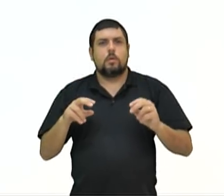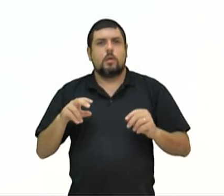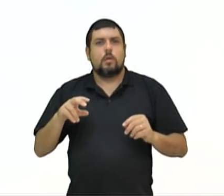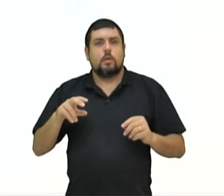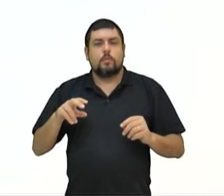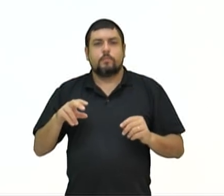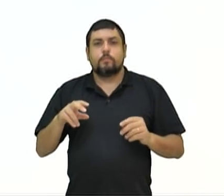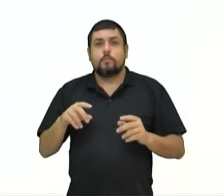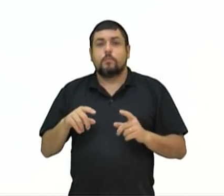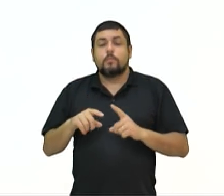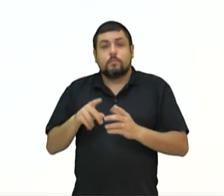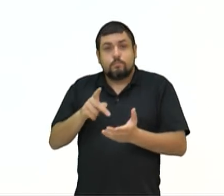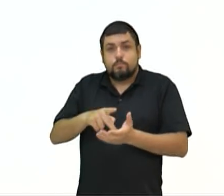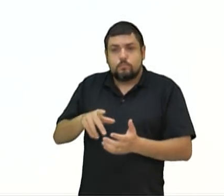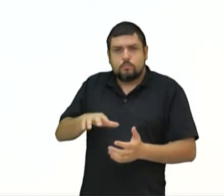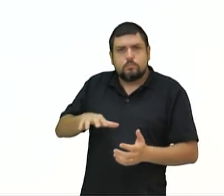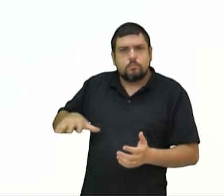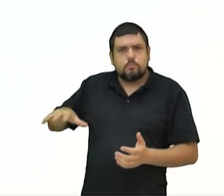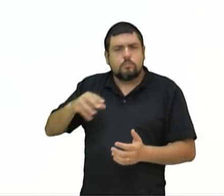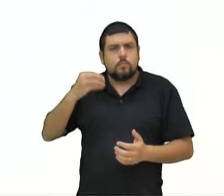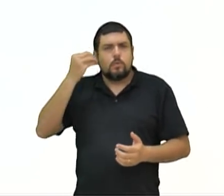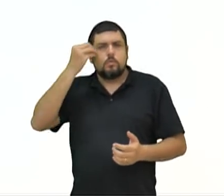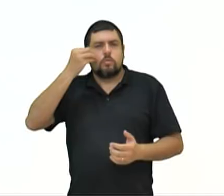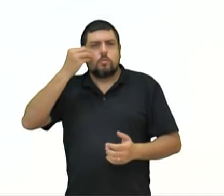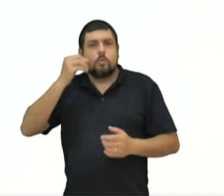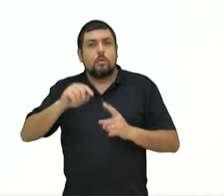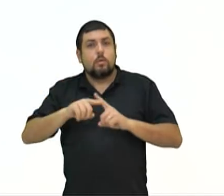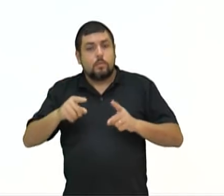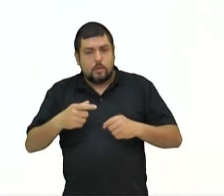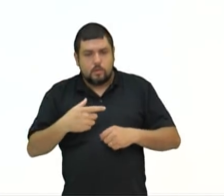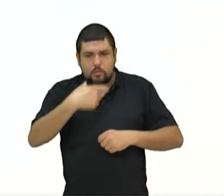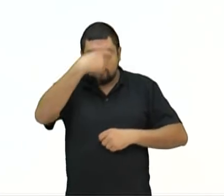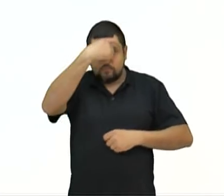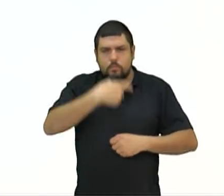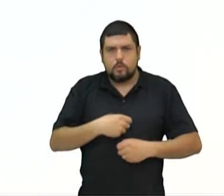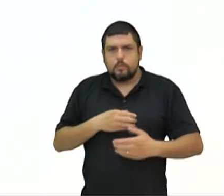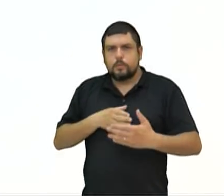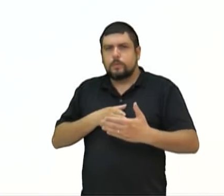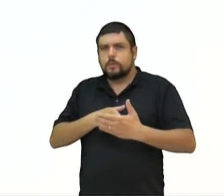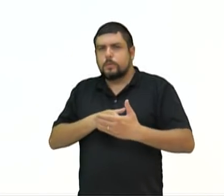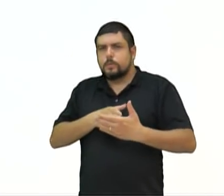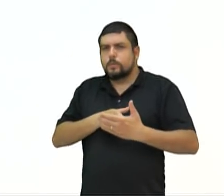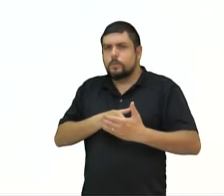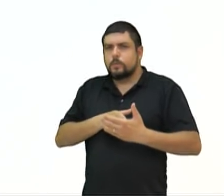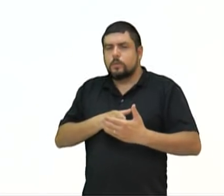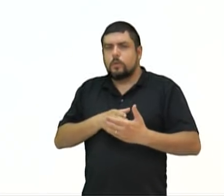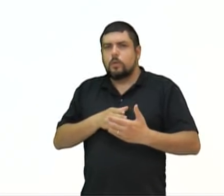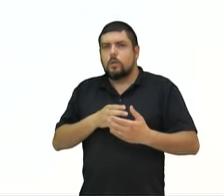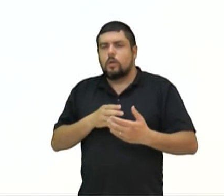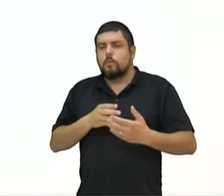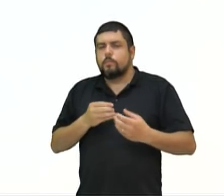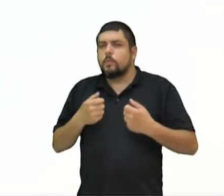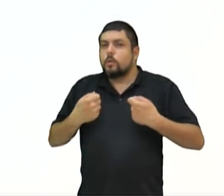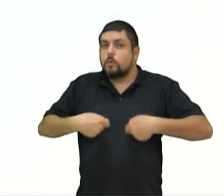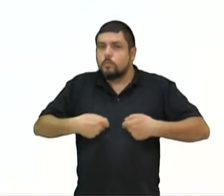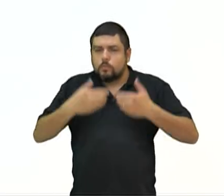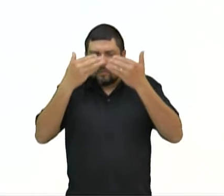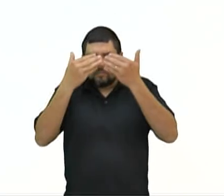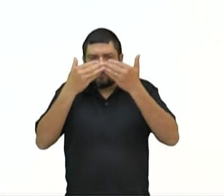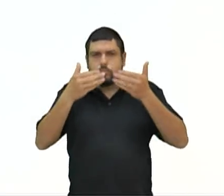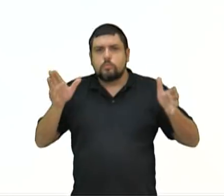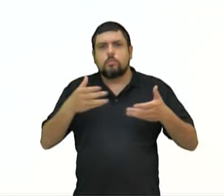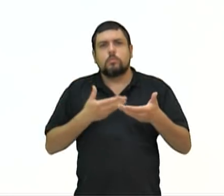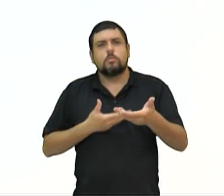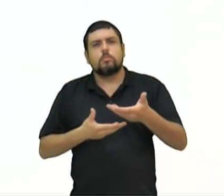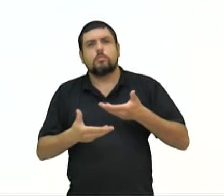mas é limitado aos nossos próprios limites. O que posso fazer é apenas abrir uma conversa, propor um diálogo para